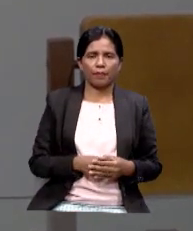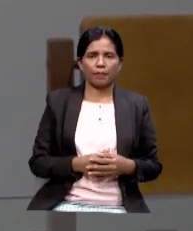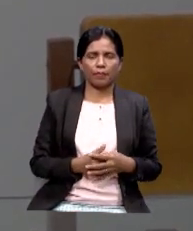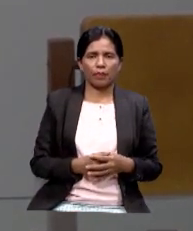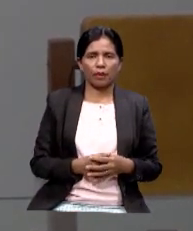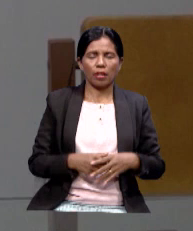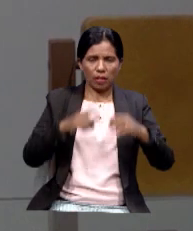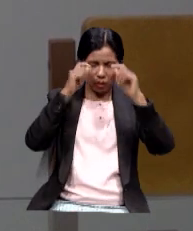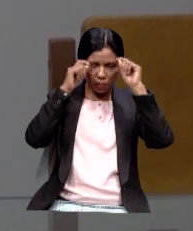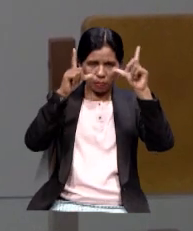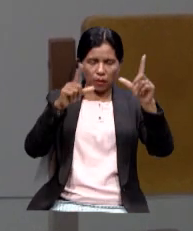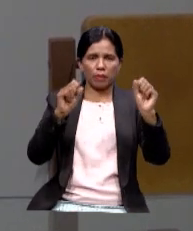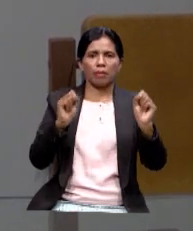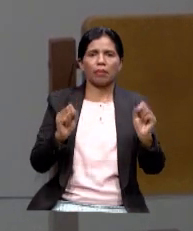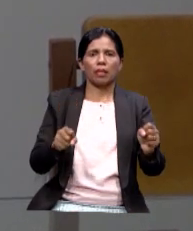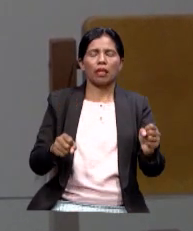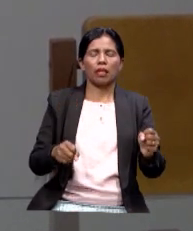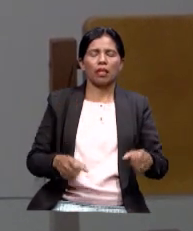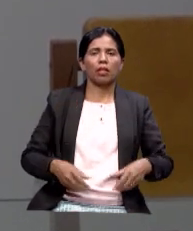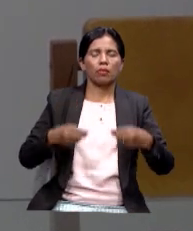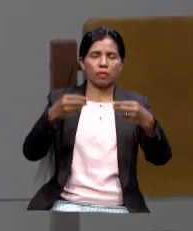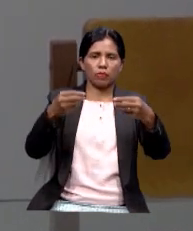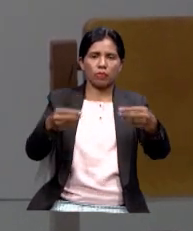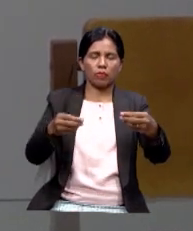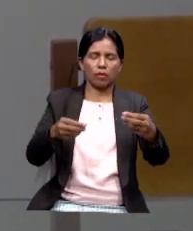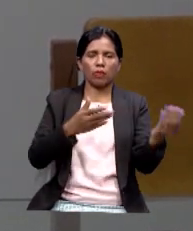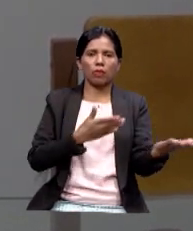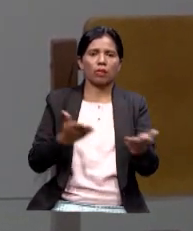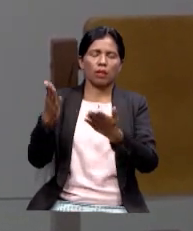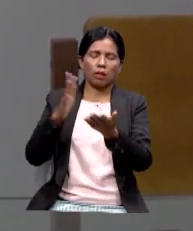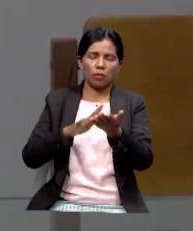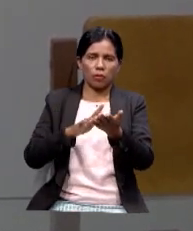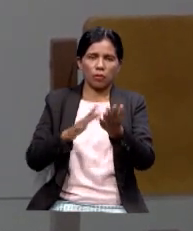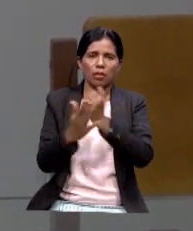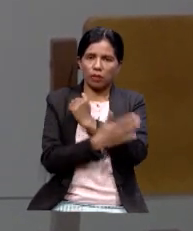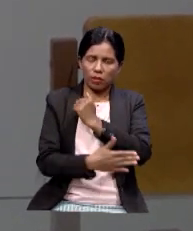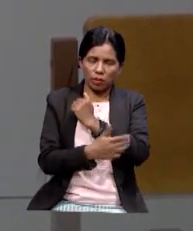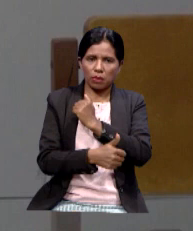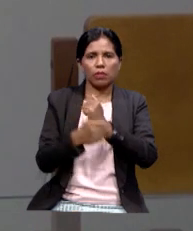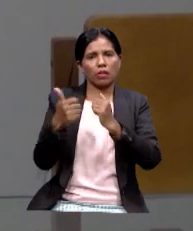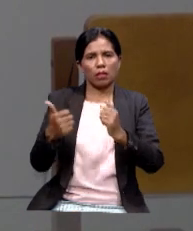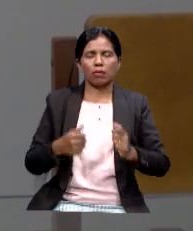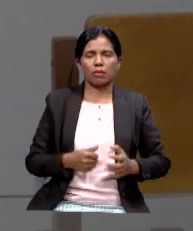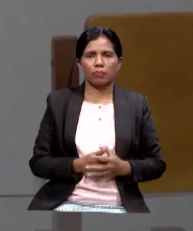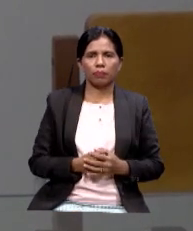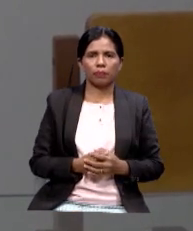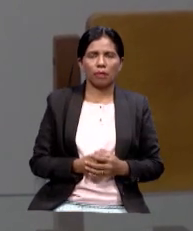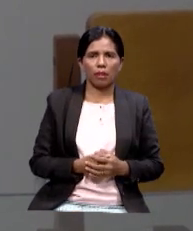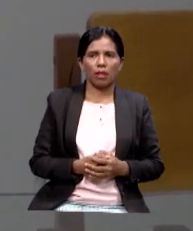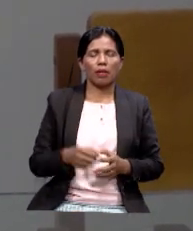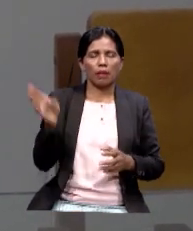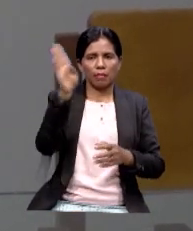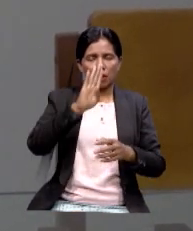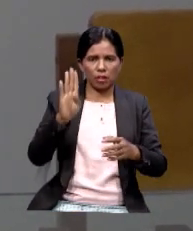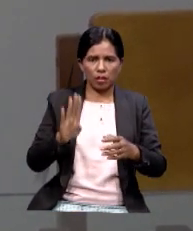Para Timor, Belsai é exportador de medicamentos. E Brasil, conhecido